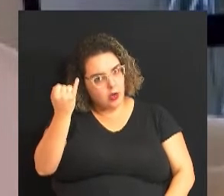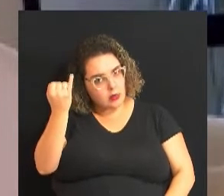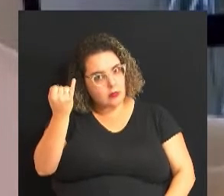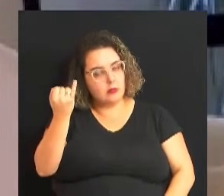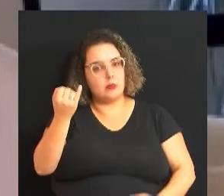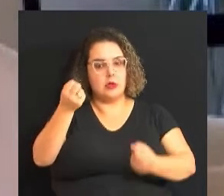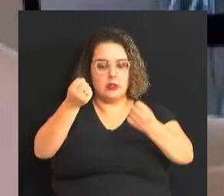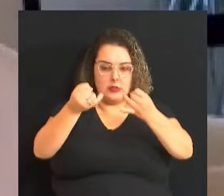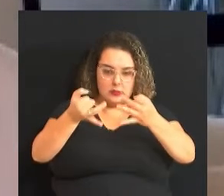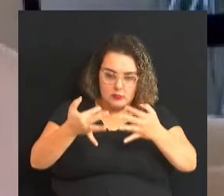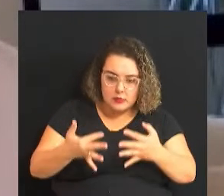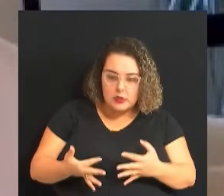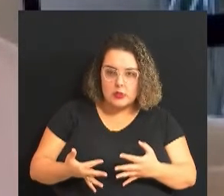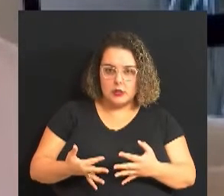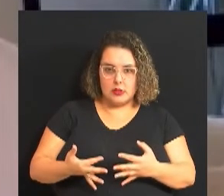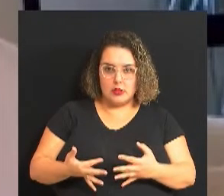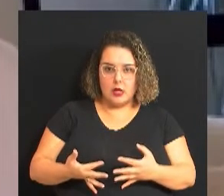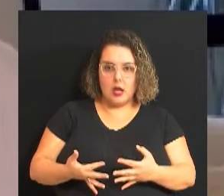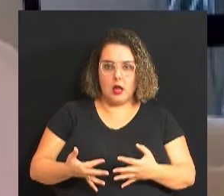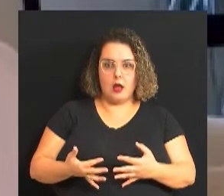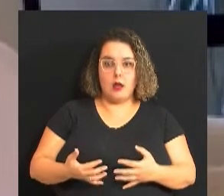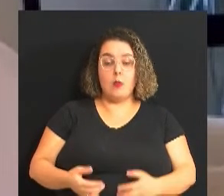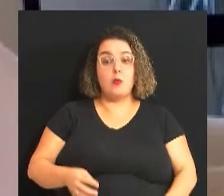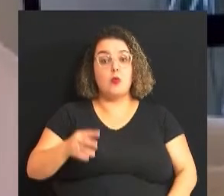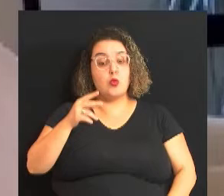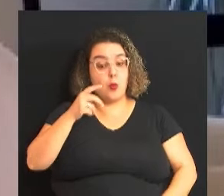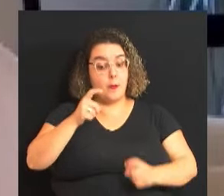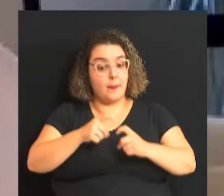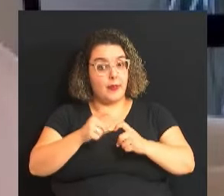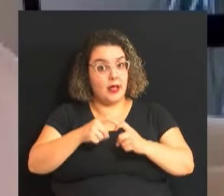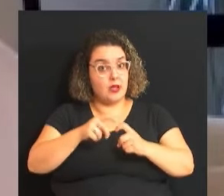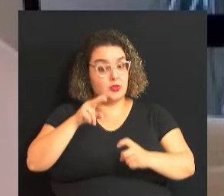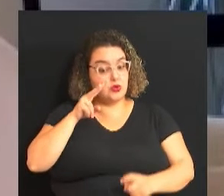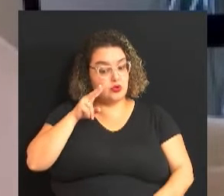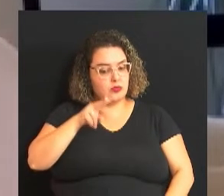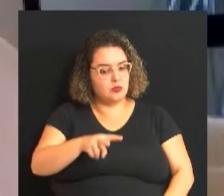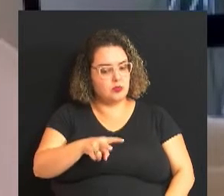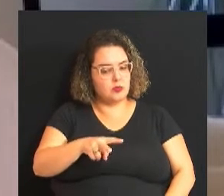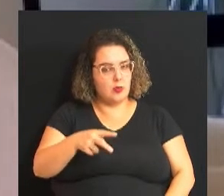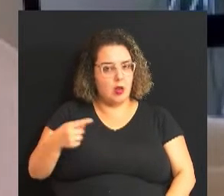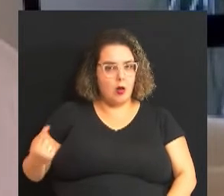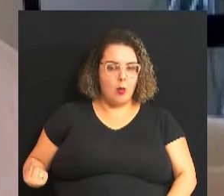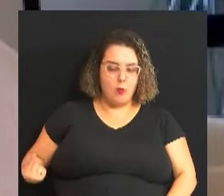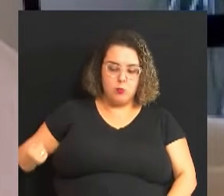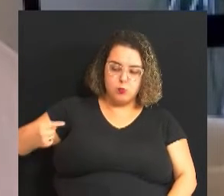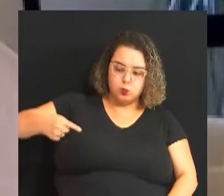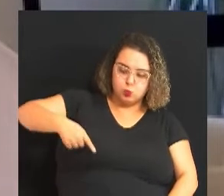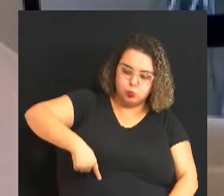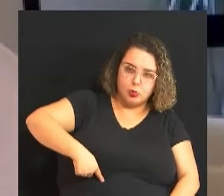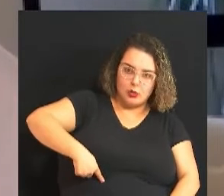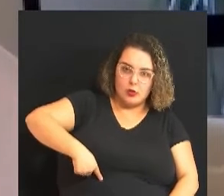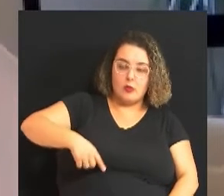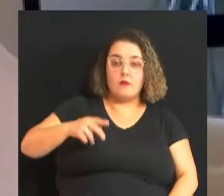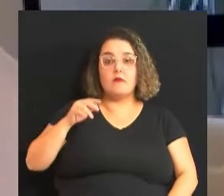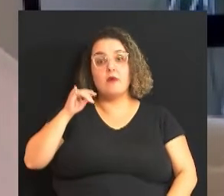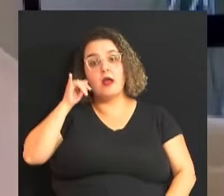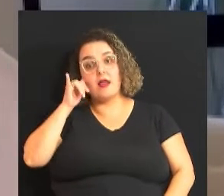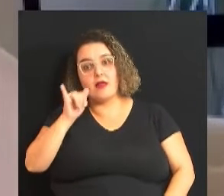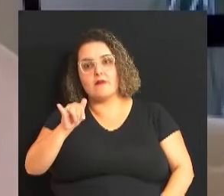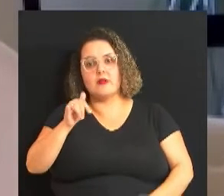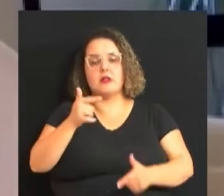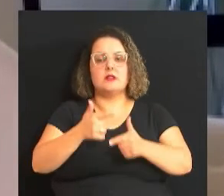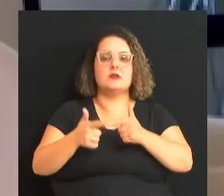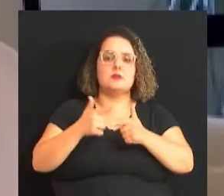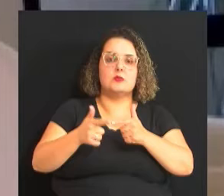o médico exatamente o ponto onde ele vai exteriorizar o estômago. Porque isso vai evitar essas complicações que você